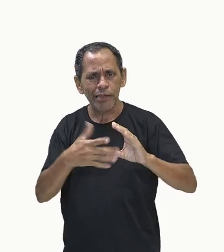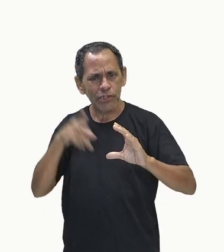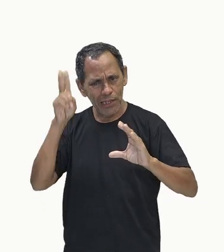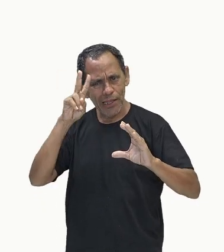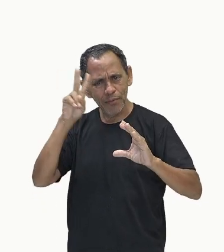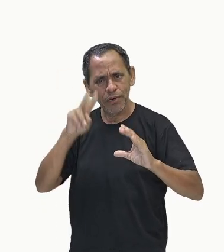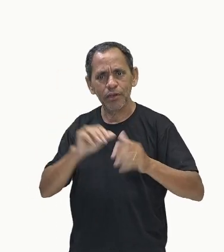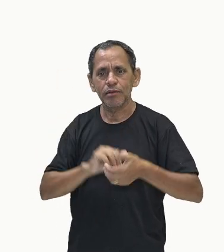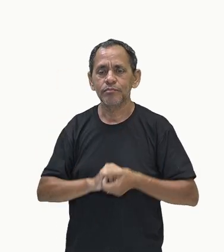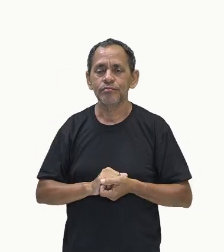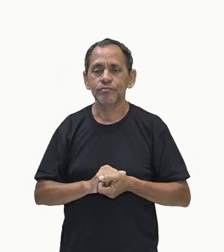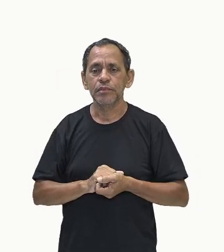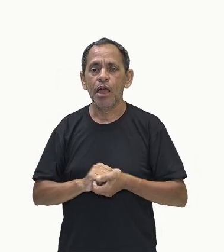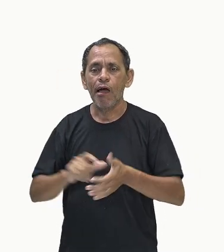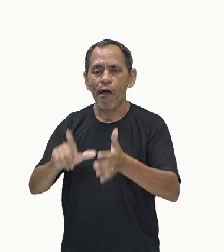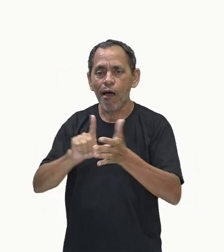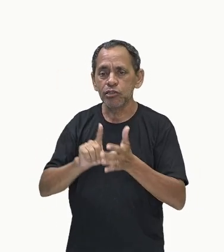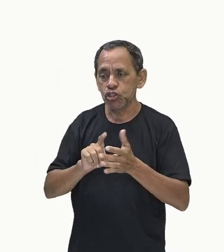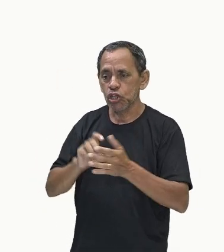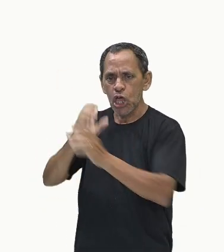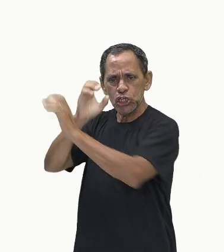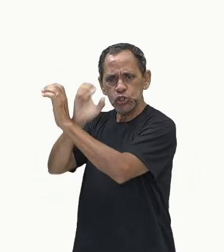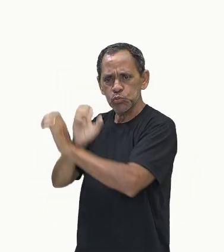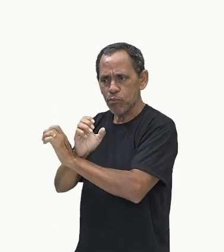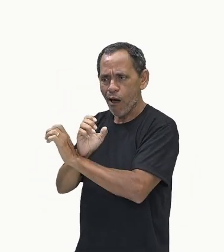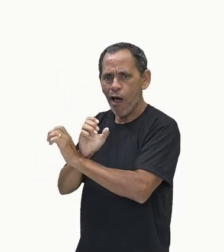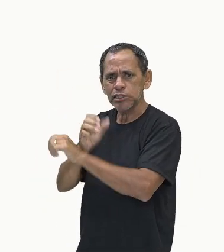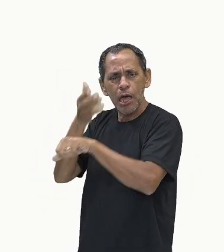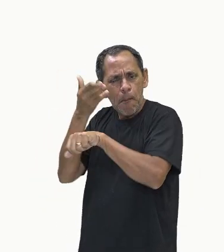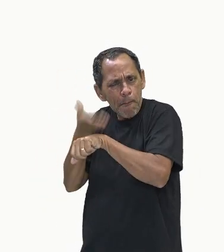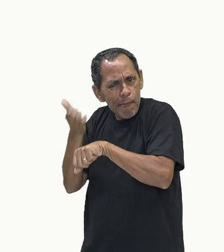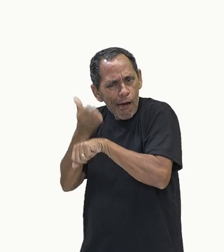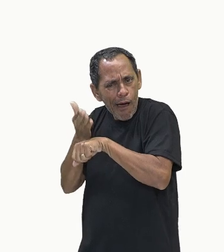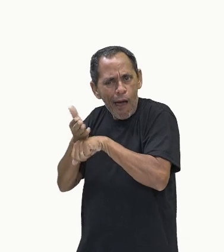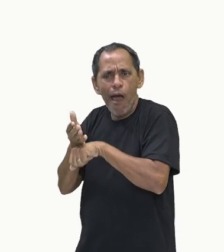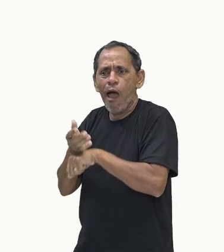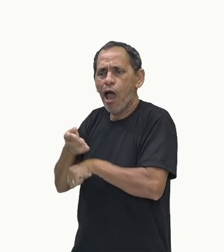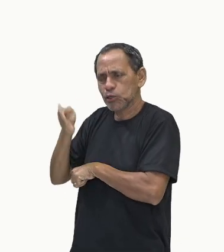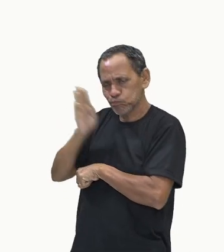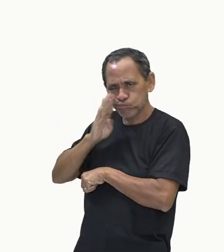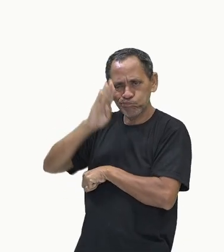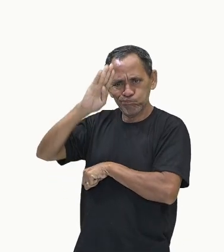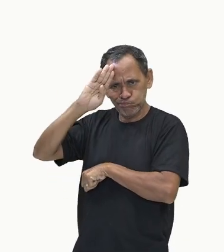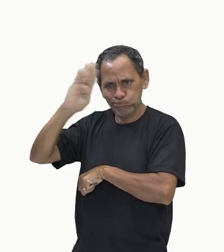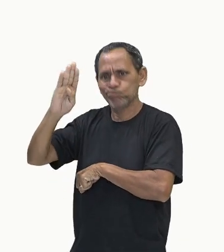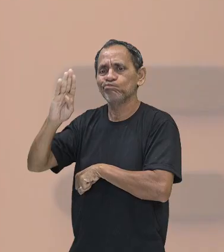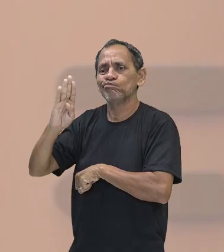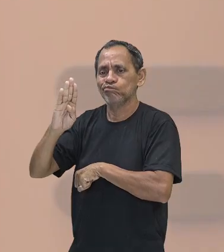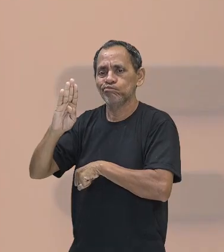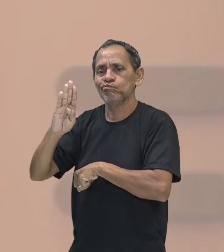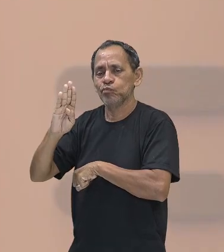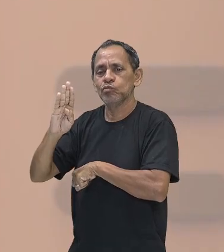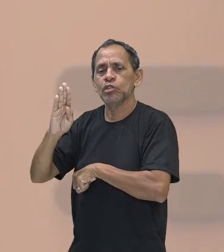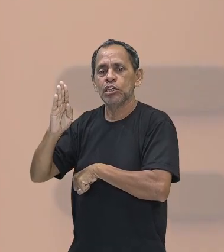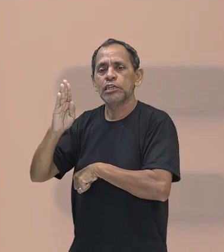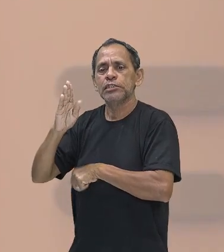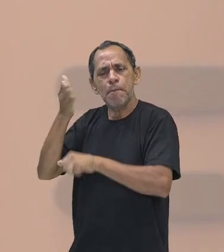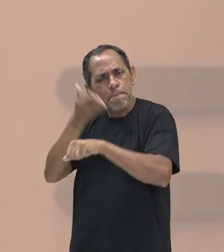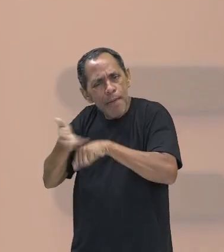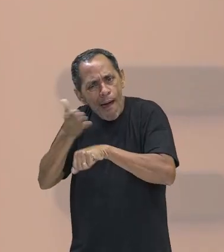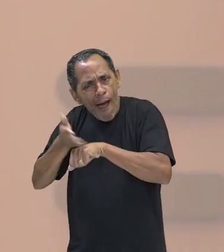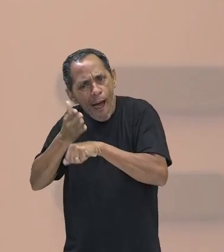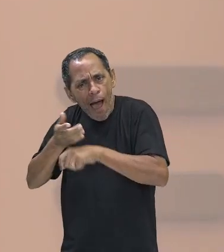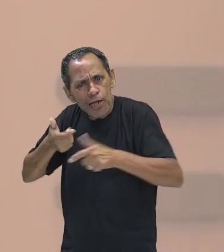para vocês. Esparta, ela é militar. Ela tem nas suas veias aí, não é